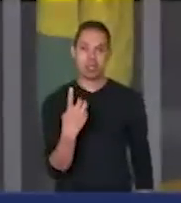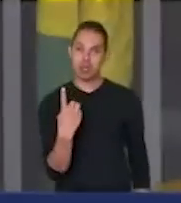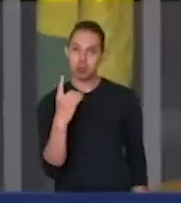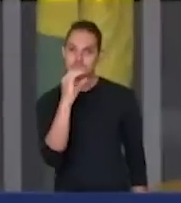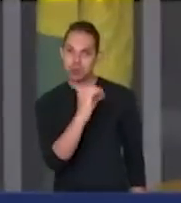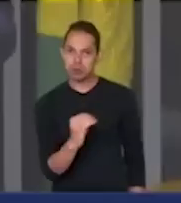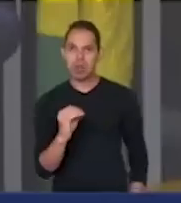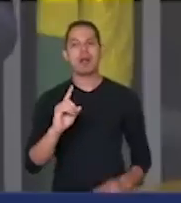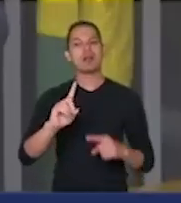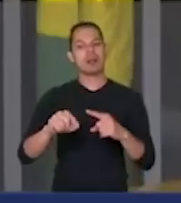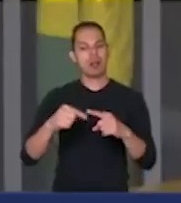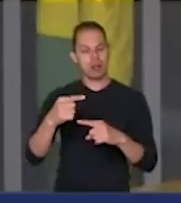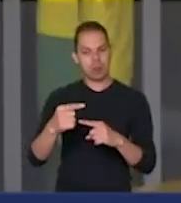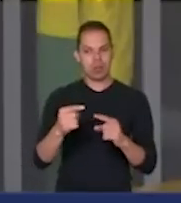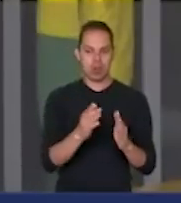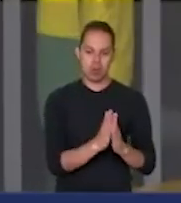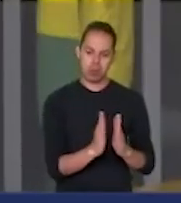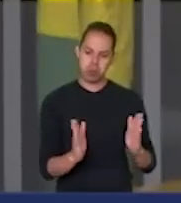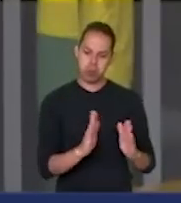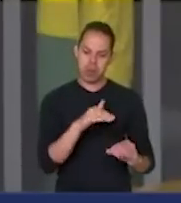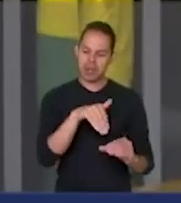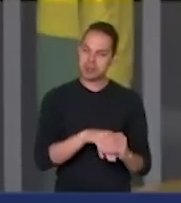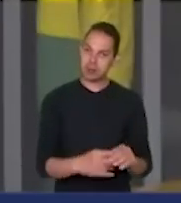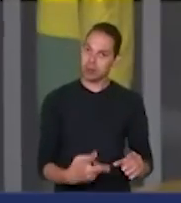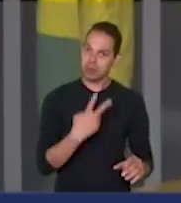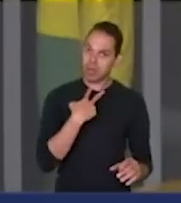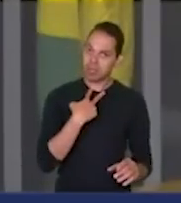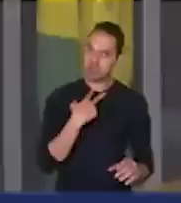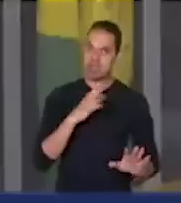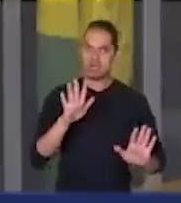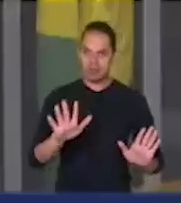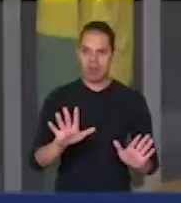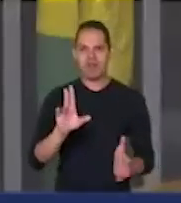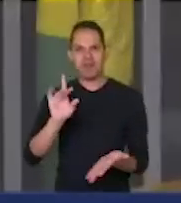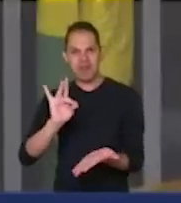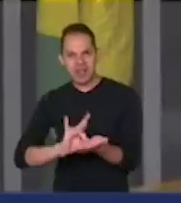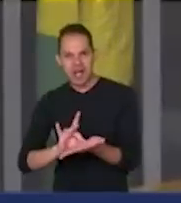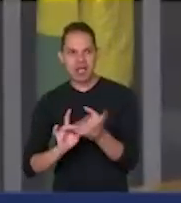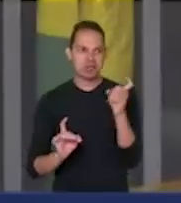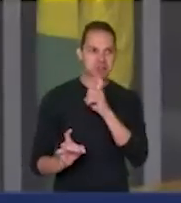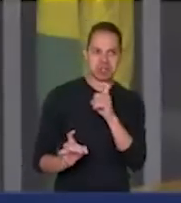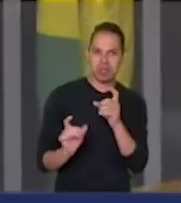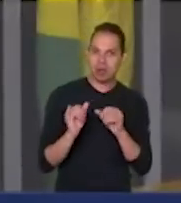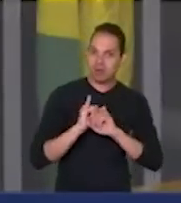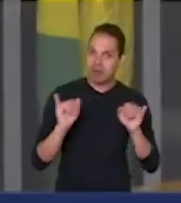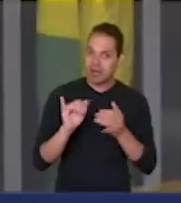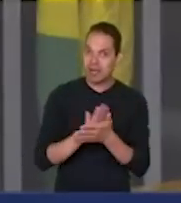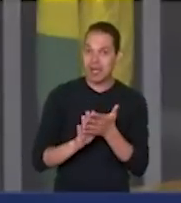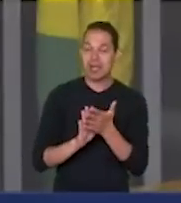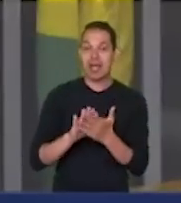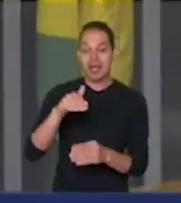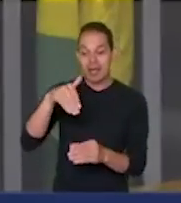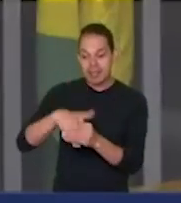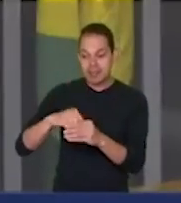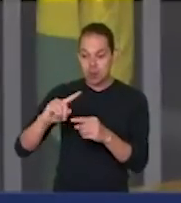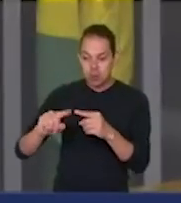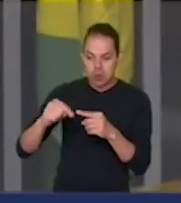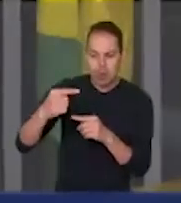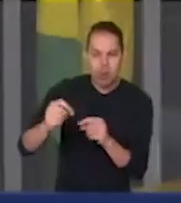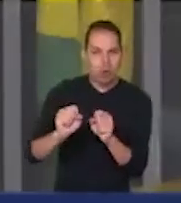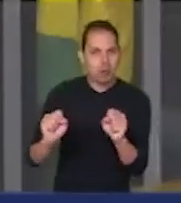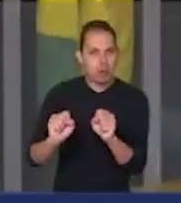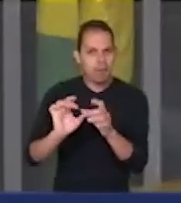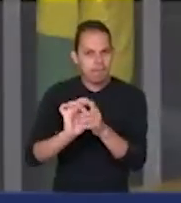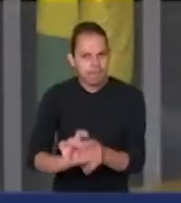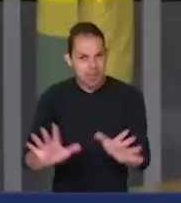mas durante a eleição não pode. Nem entra se é verdade ou se é mentira. Depois pode, até a eleição não pode. Ou seja,